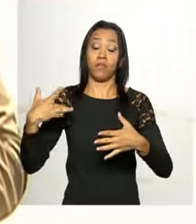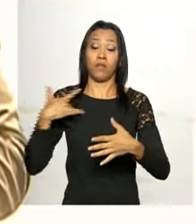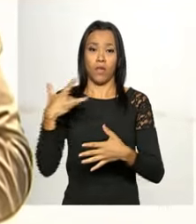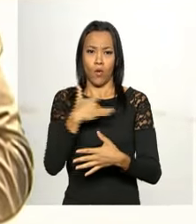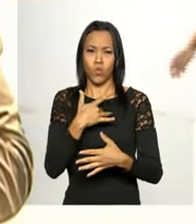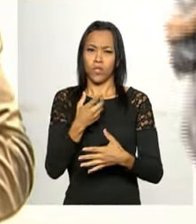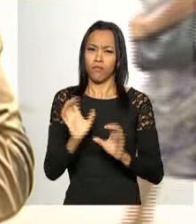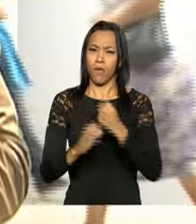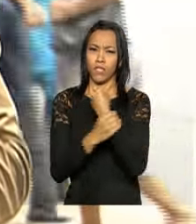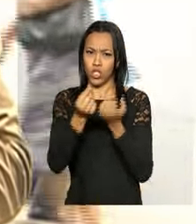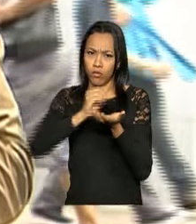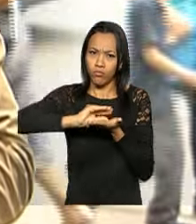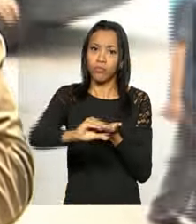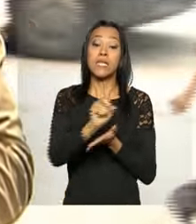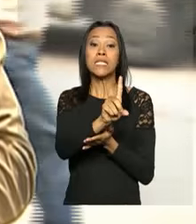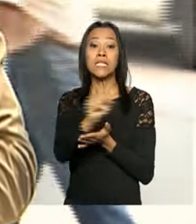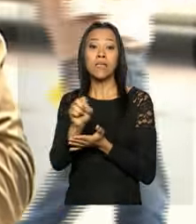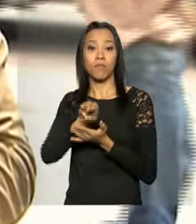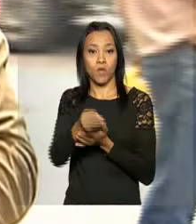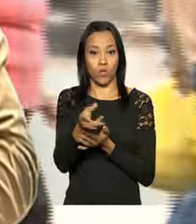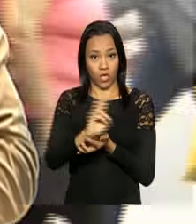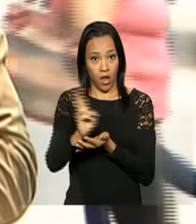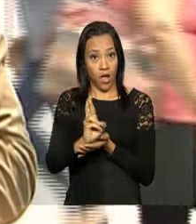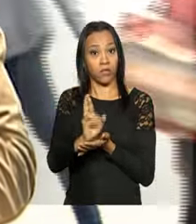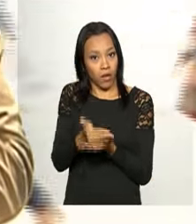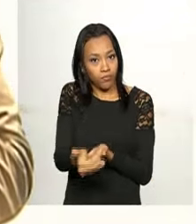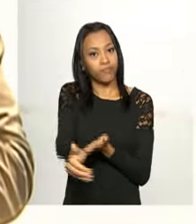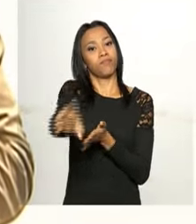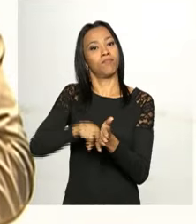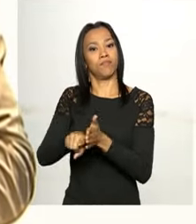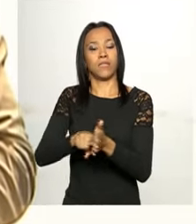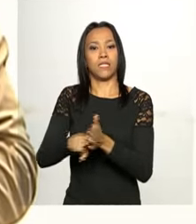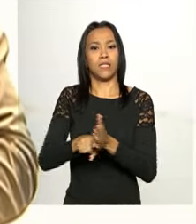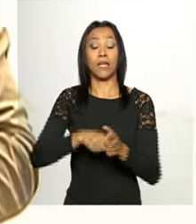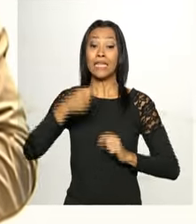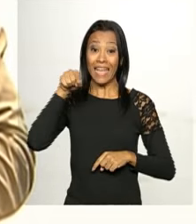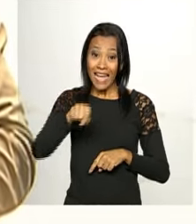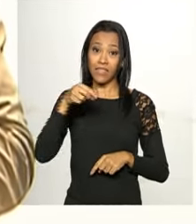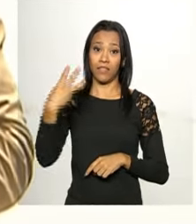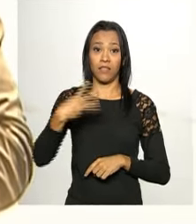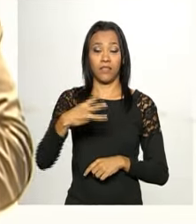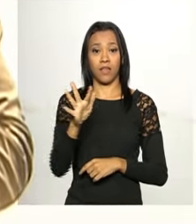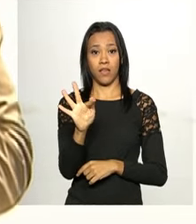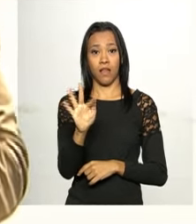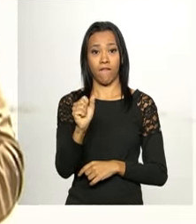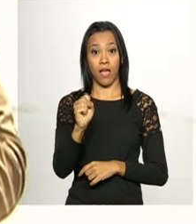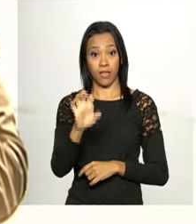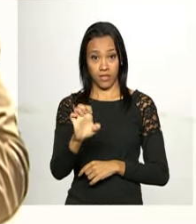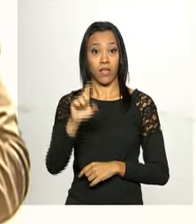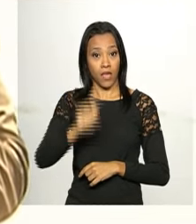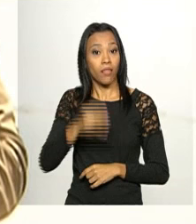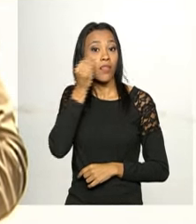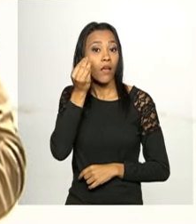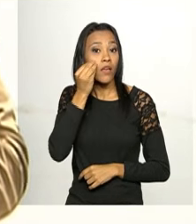R$ 100 milhões deais para essas pesquisas, para essa para essa terceira fase que envolve aí os testes em humanos. Vão ser